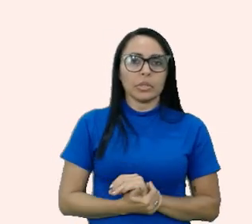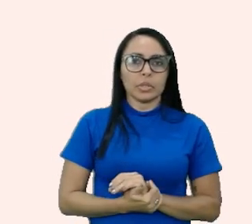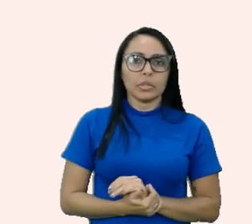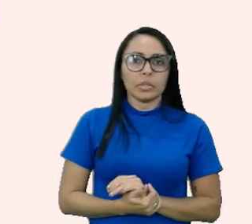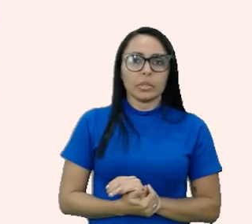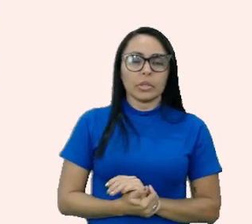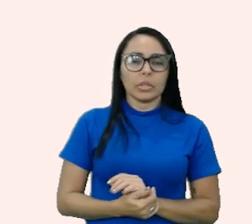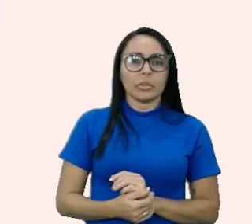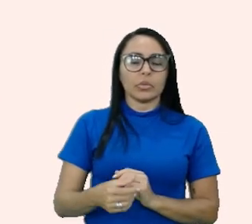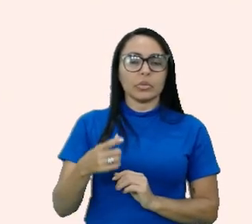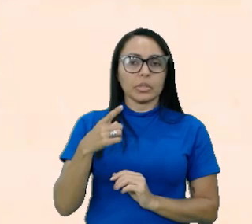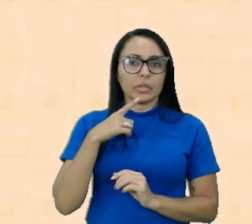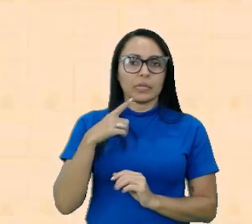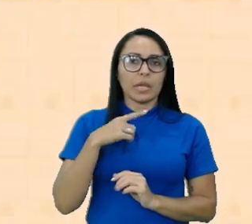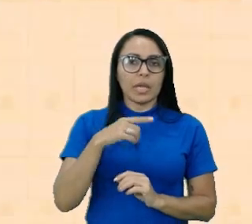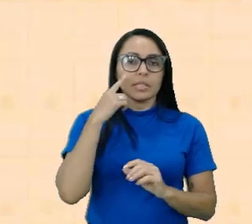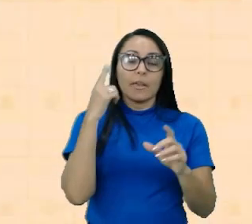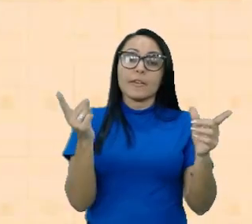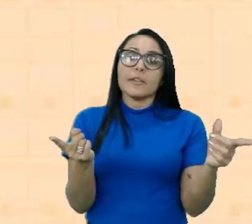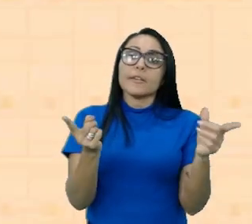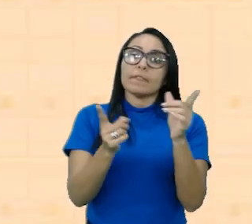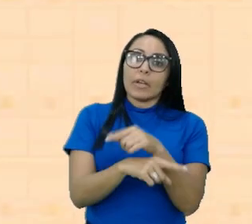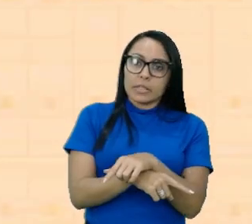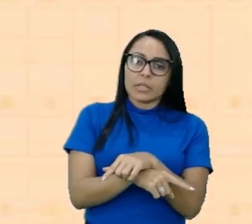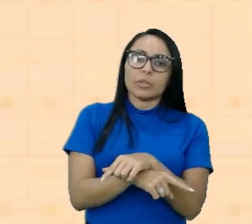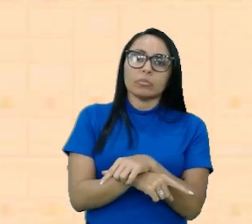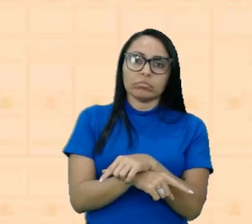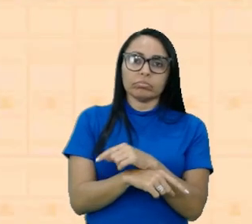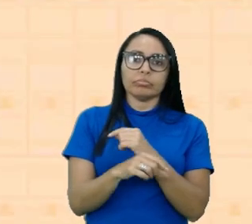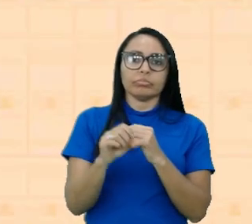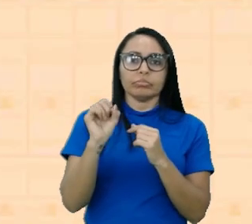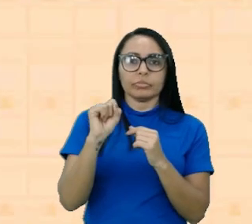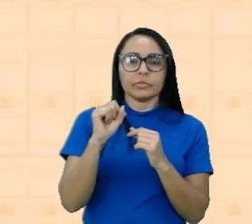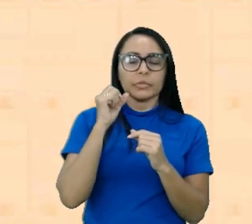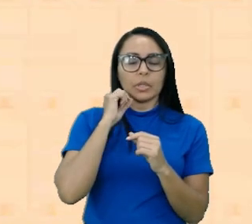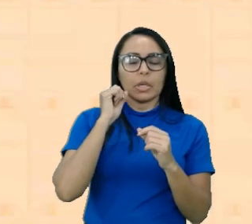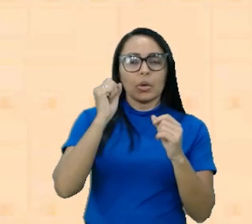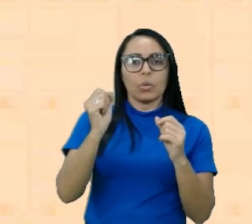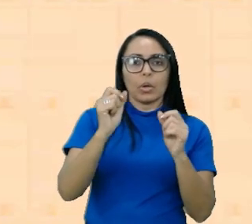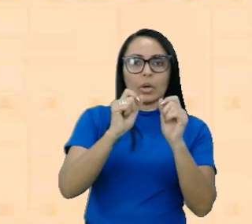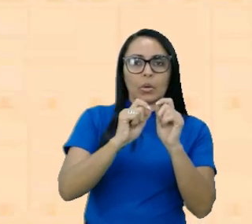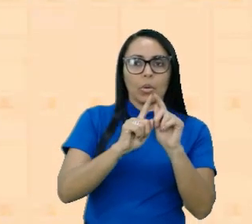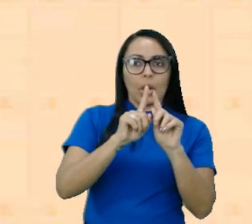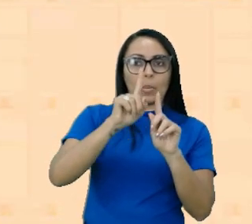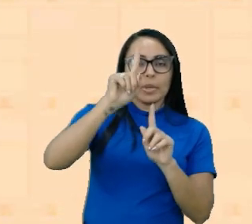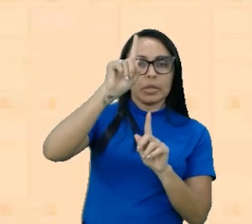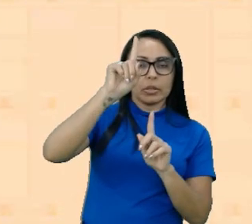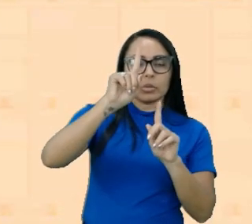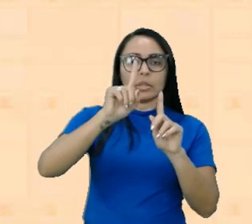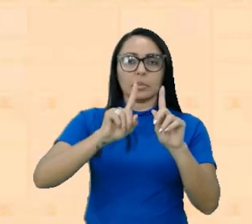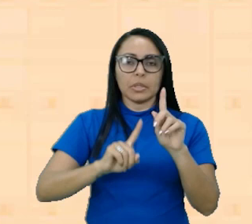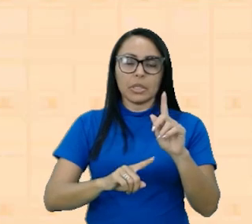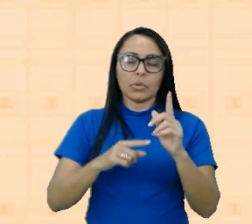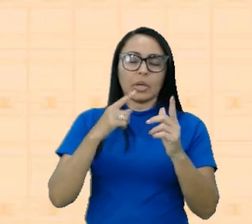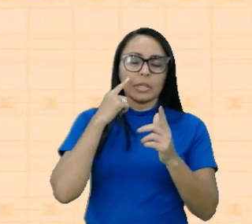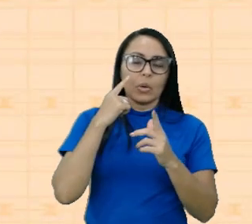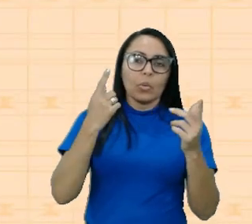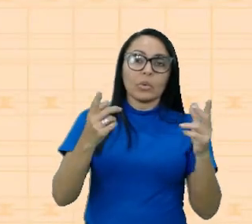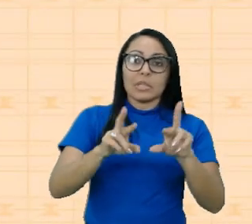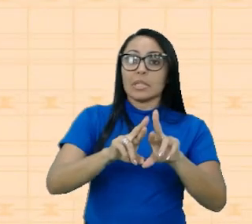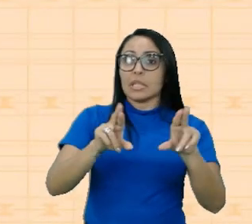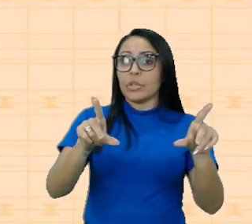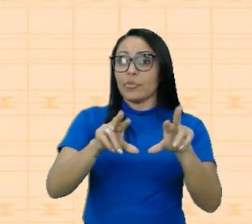tiver essa inversão de um aumentando, a outra diminuindo, eu tenho aí grandezas que